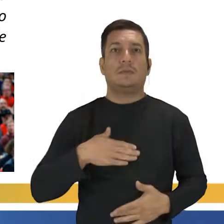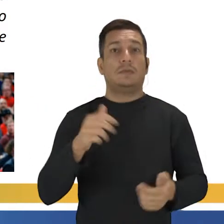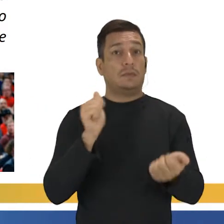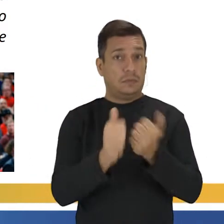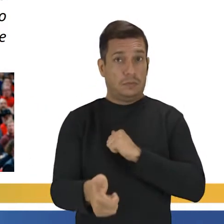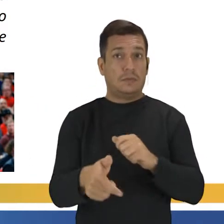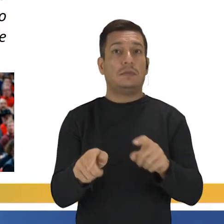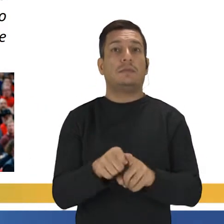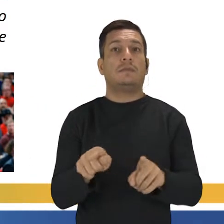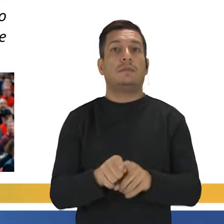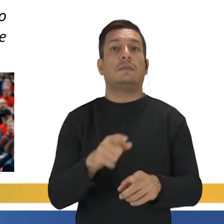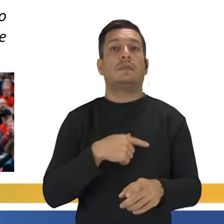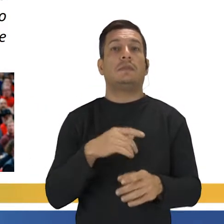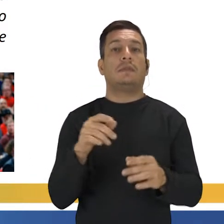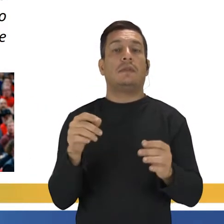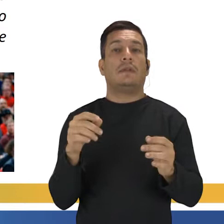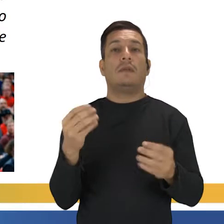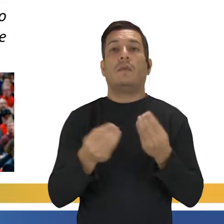capacidades envolvidas no genótipo.